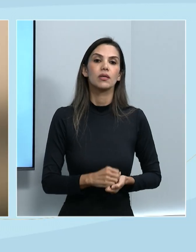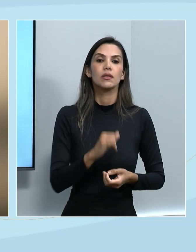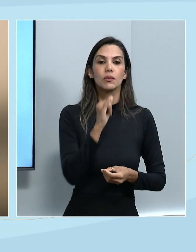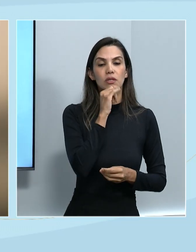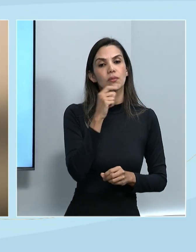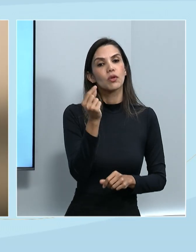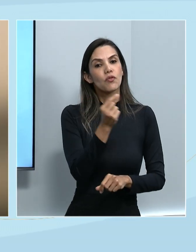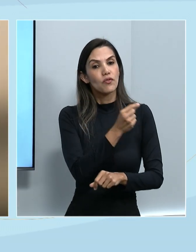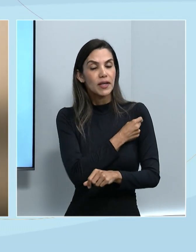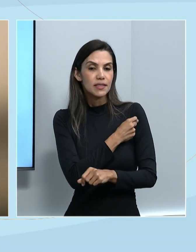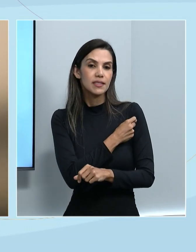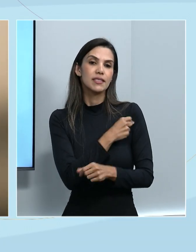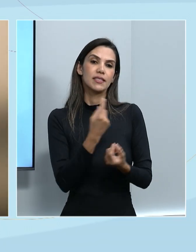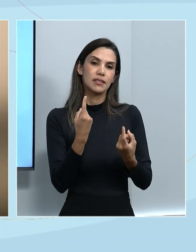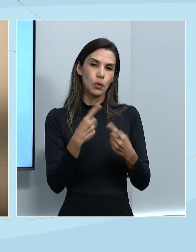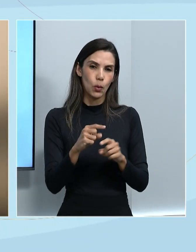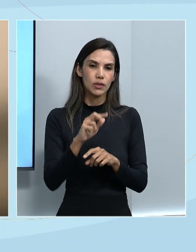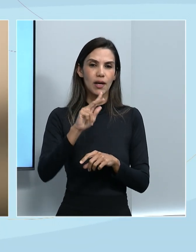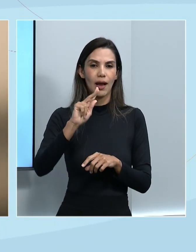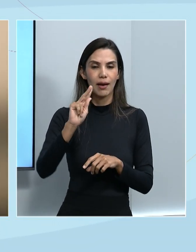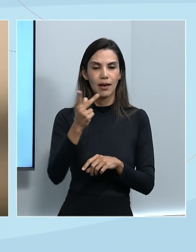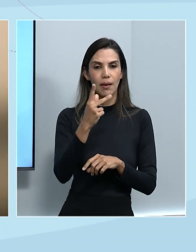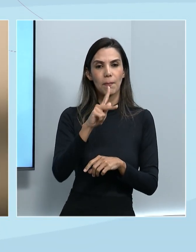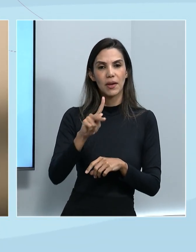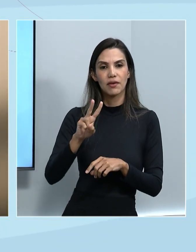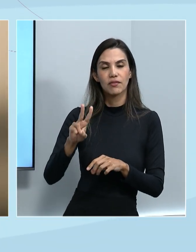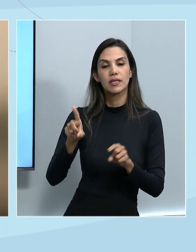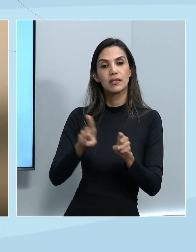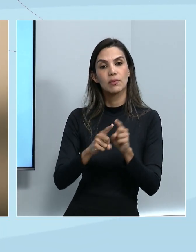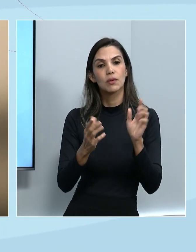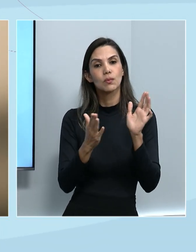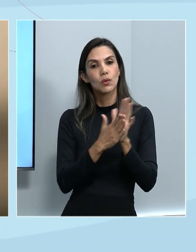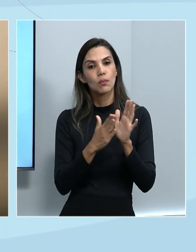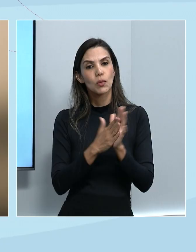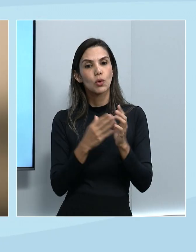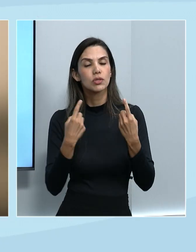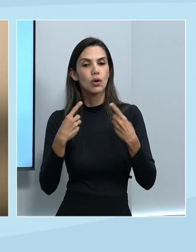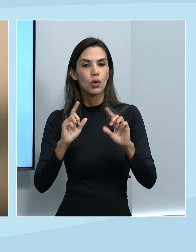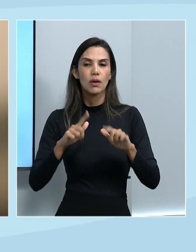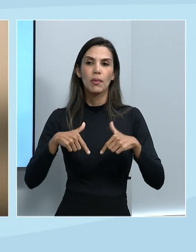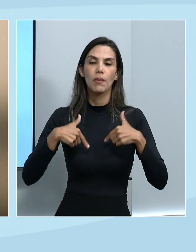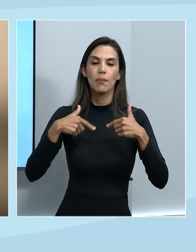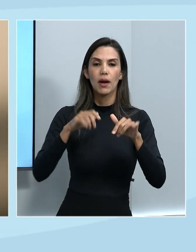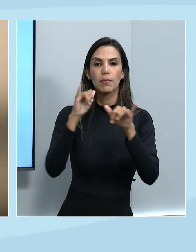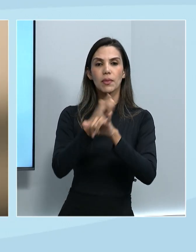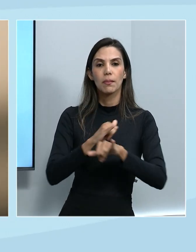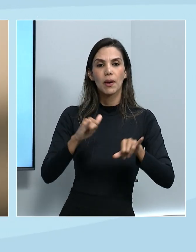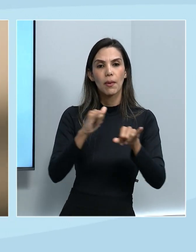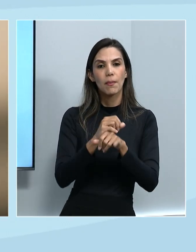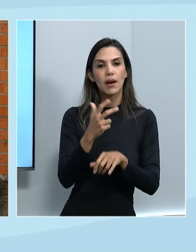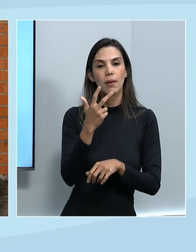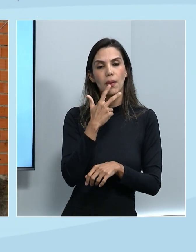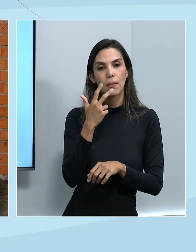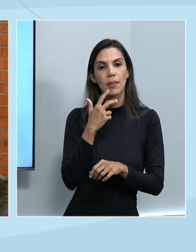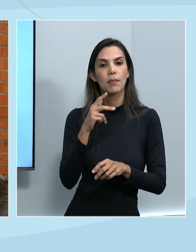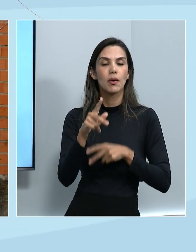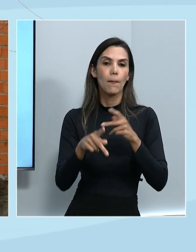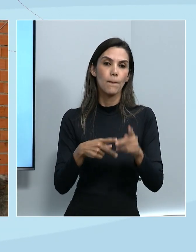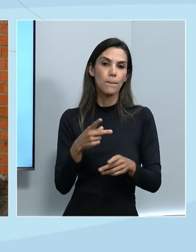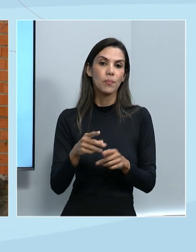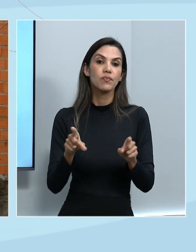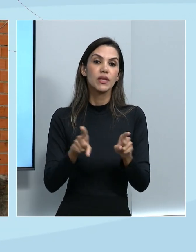contra o HPV, políticas de combate ao tabagismo que sejam eficientes, bem voltadas para a população, não é isso?